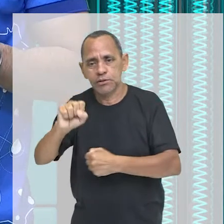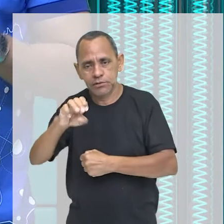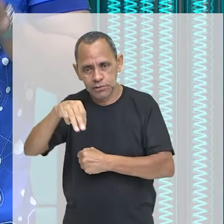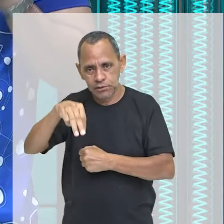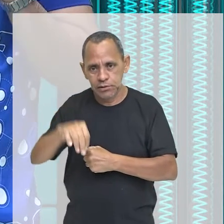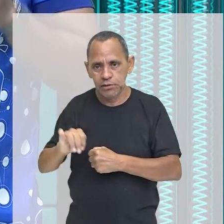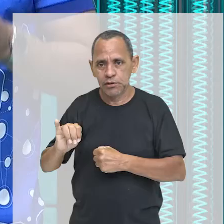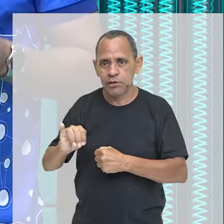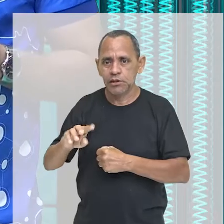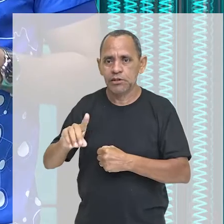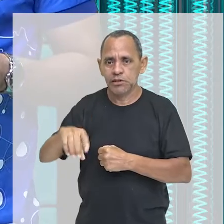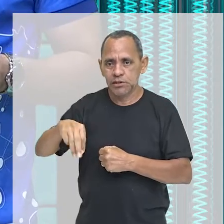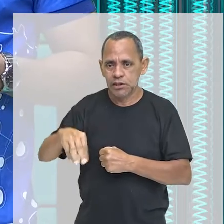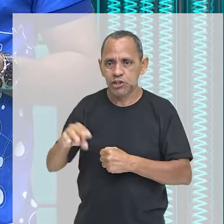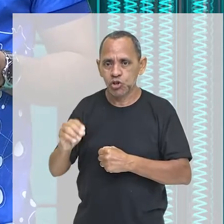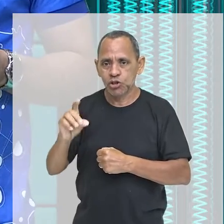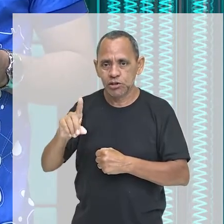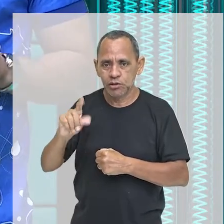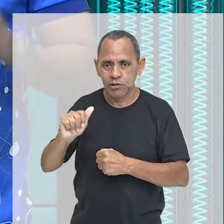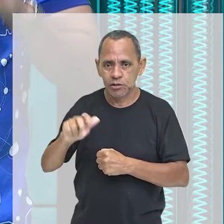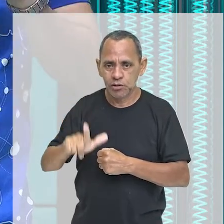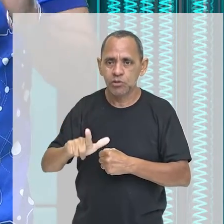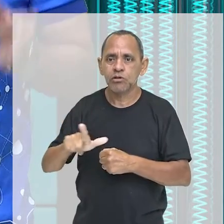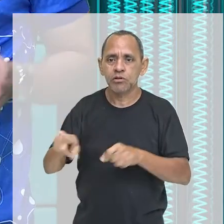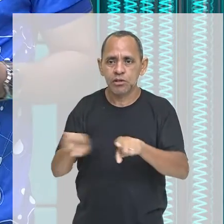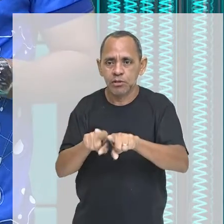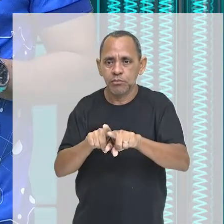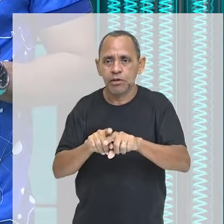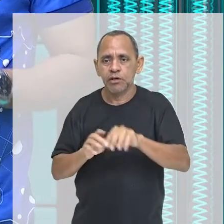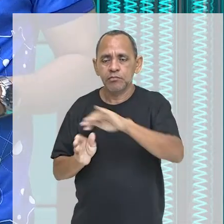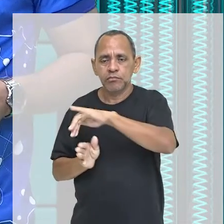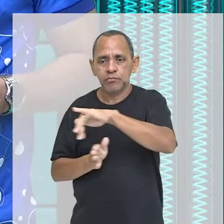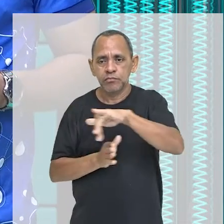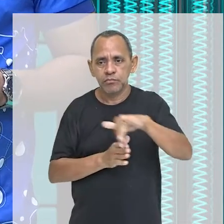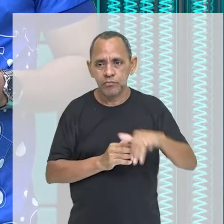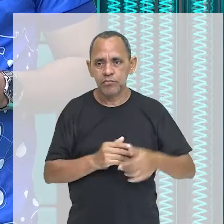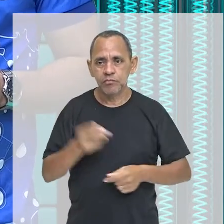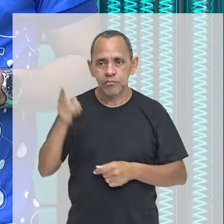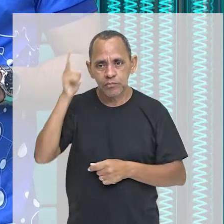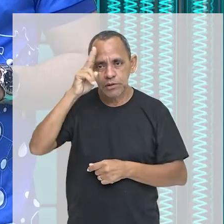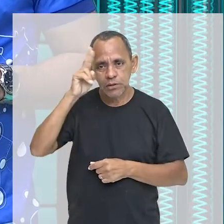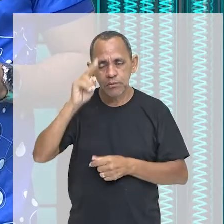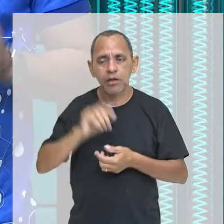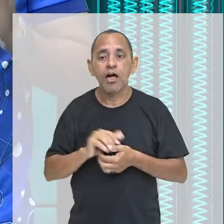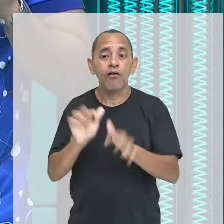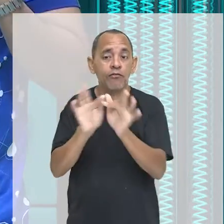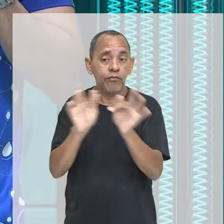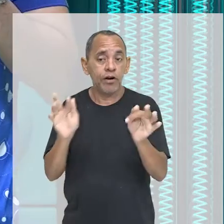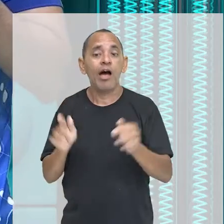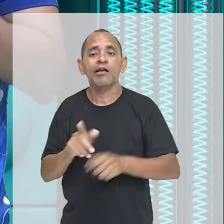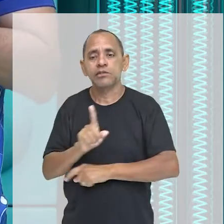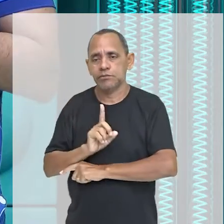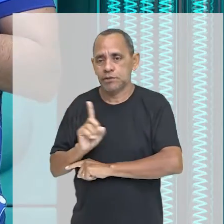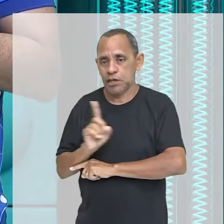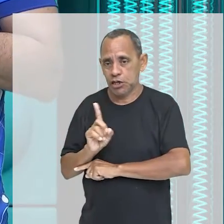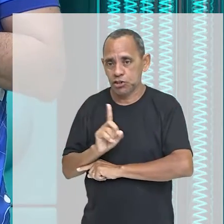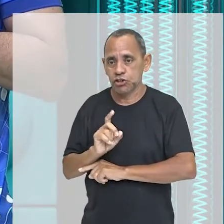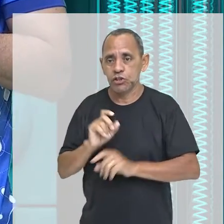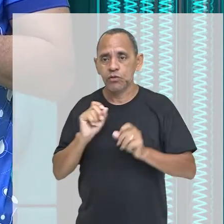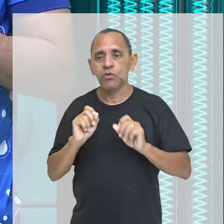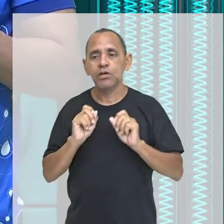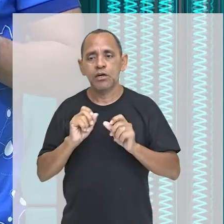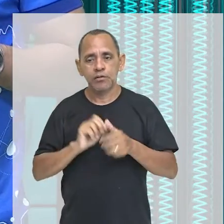Então, lembrando, né, que nesse contexto have to, olha só, para a gente recapitular. Frases negativas é o verbo